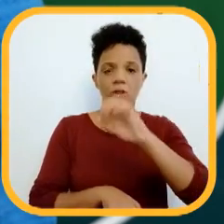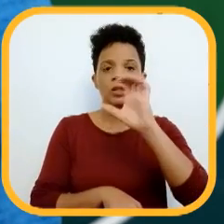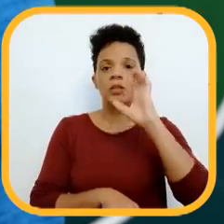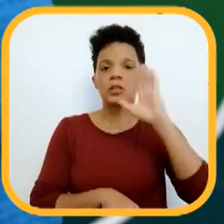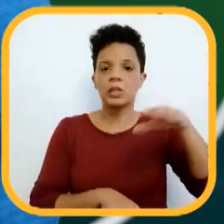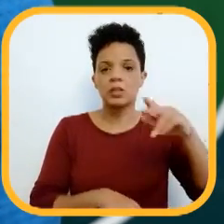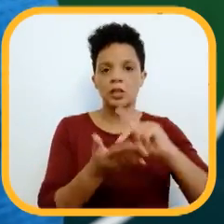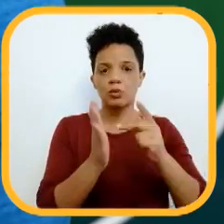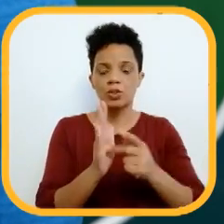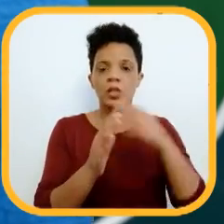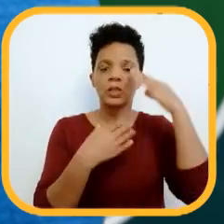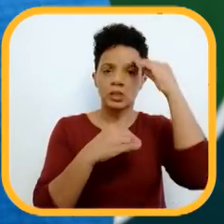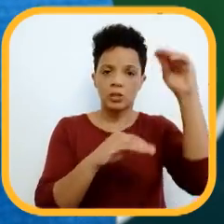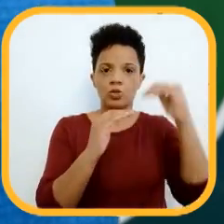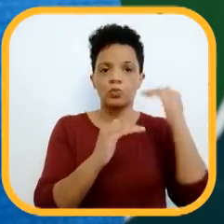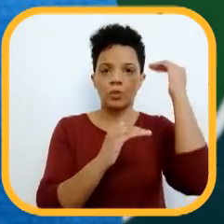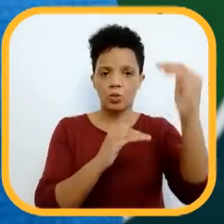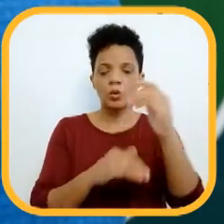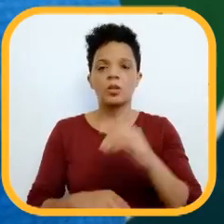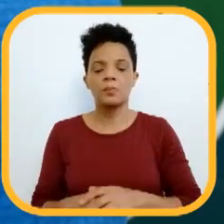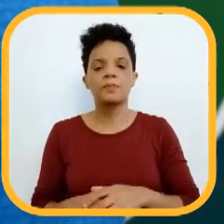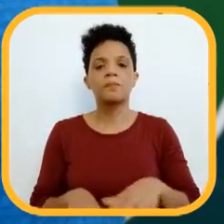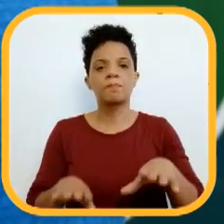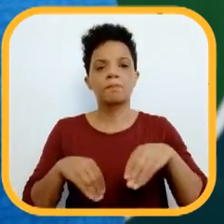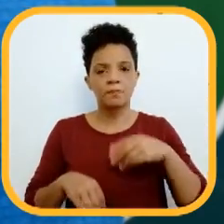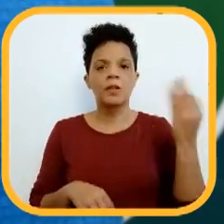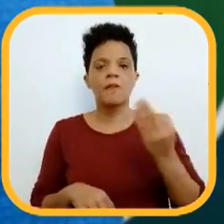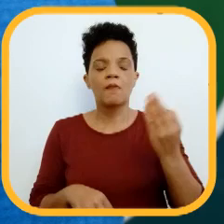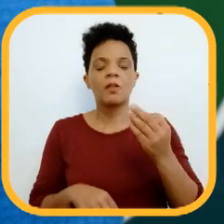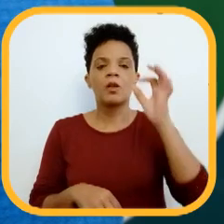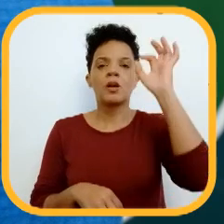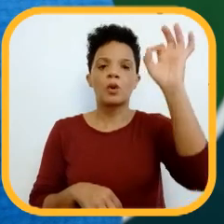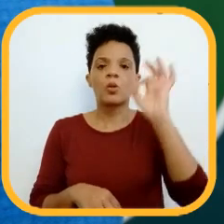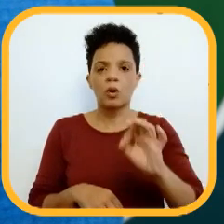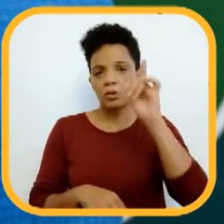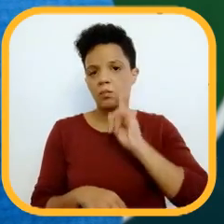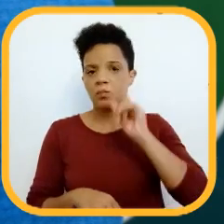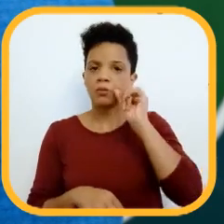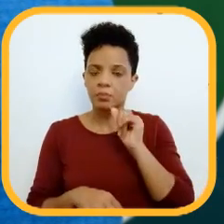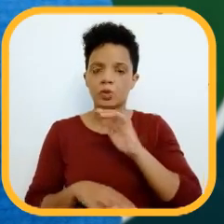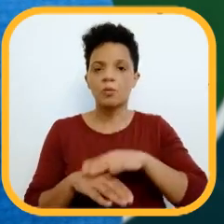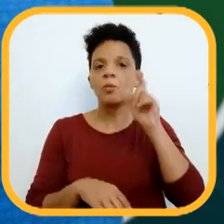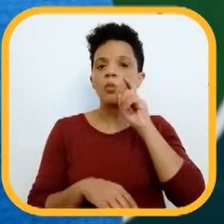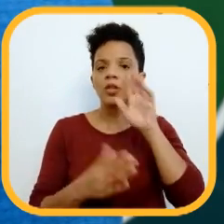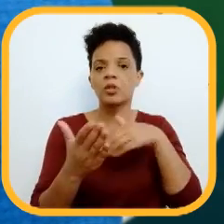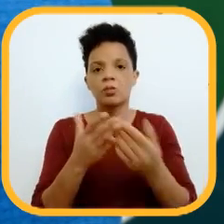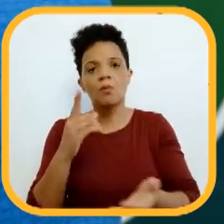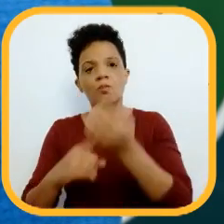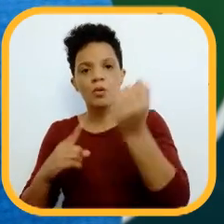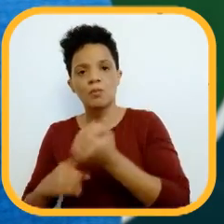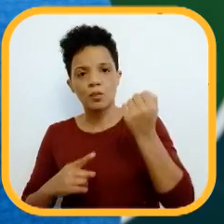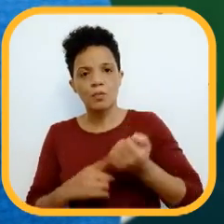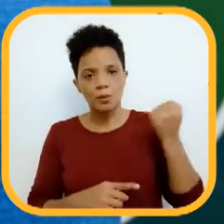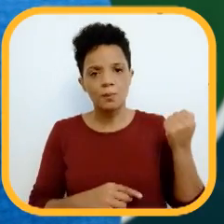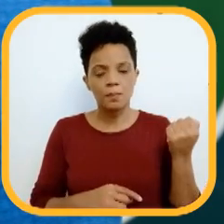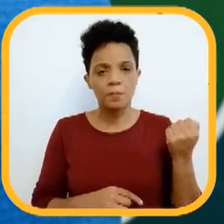a Ministra da Ciência, Tecnologia e Ensino Superior, Elvira Fortunato, admitiu a utilização de cotas de género para garantir que as mulheres